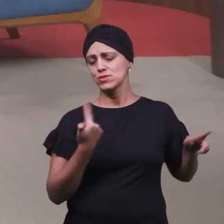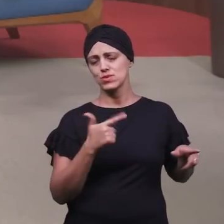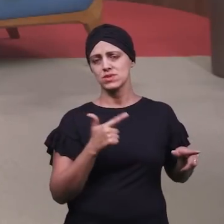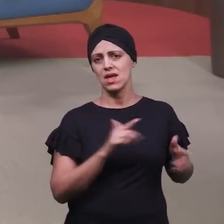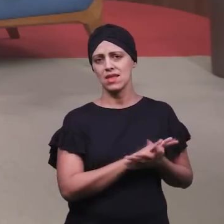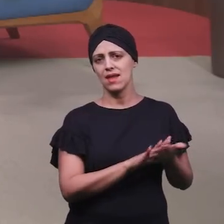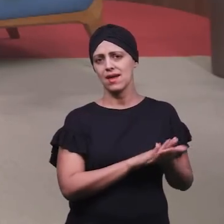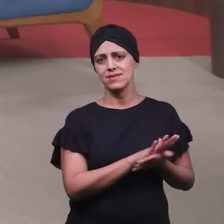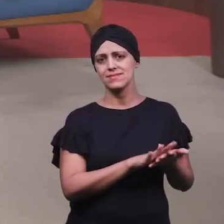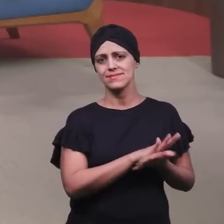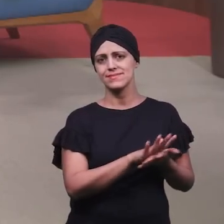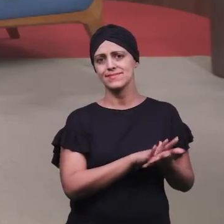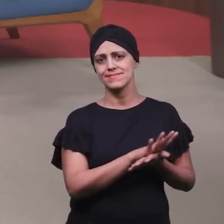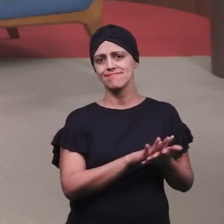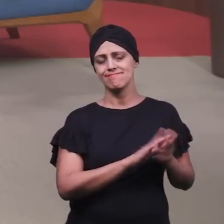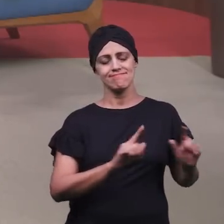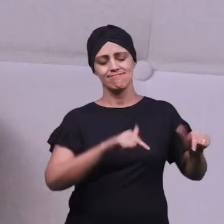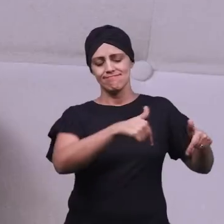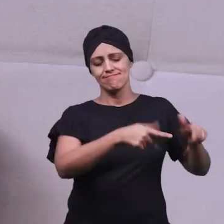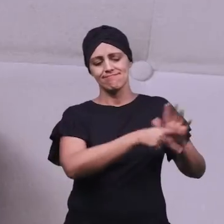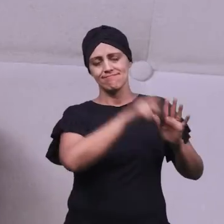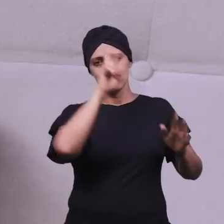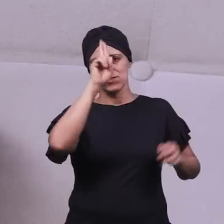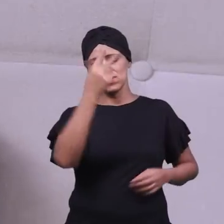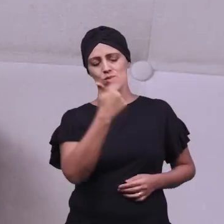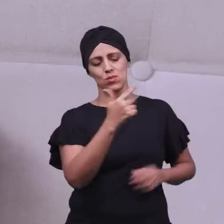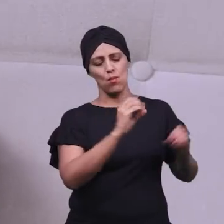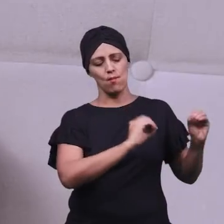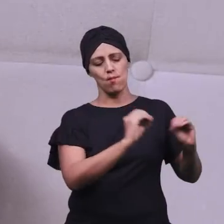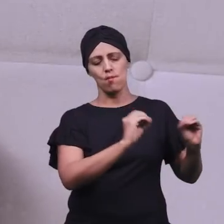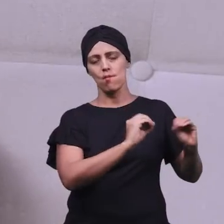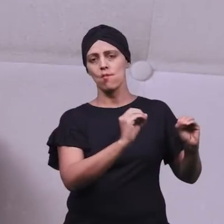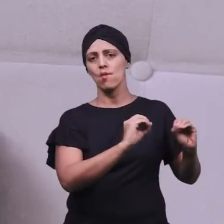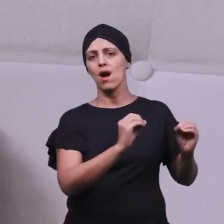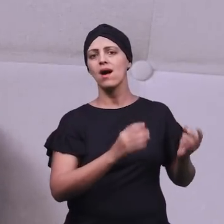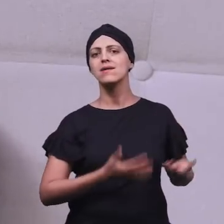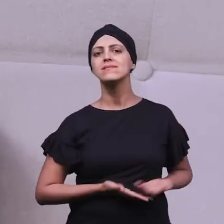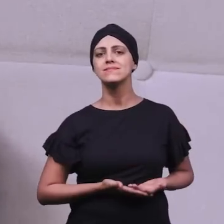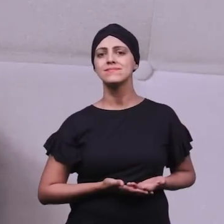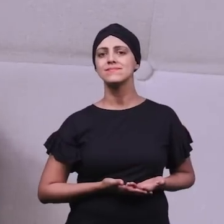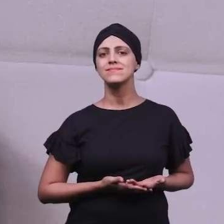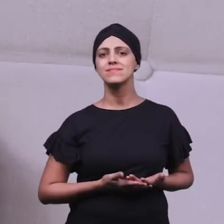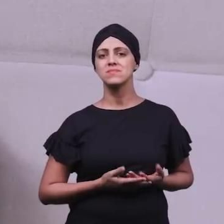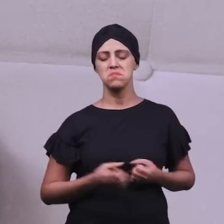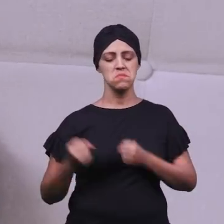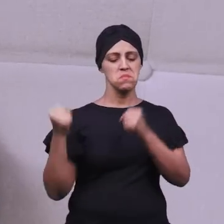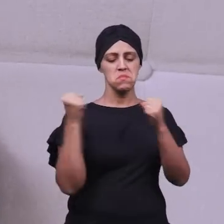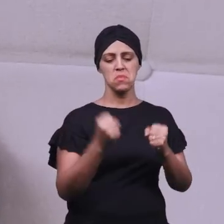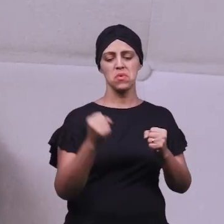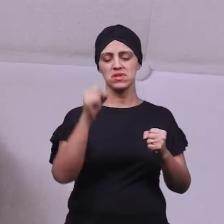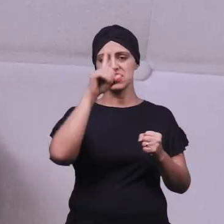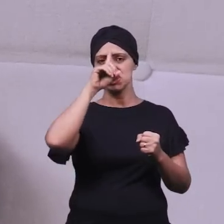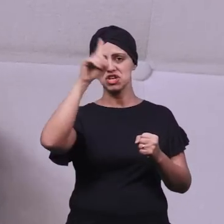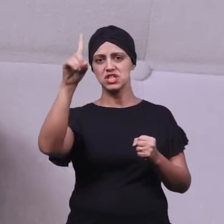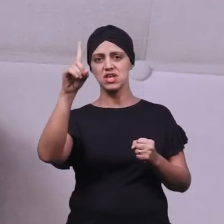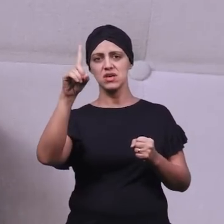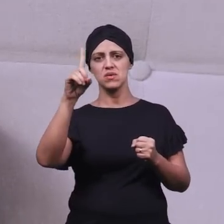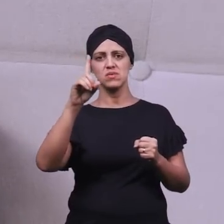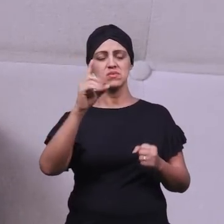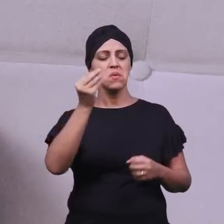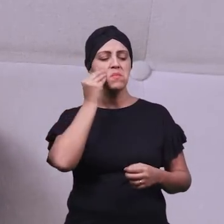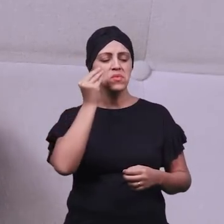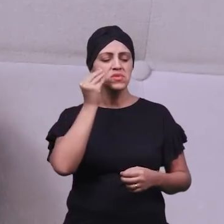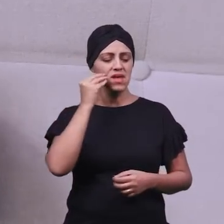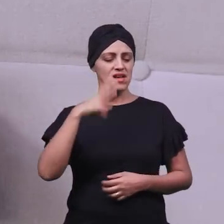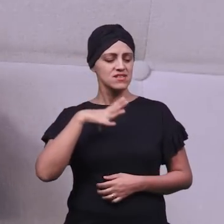ficar despojado de toda a ação do Senhor, de tudo aquilo que era o poder